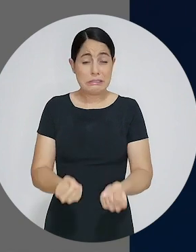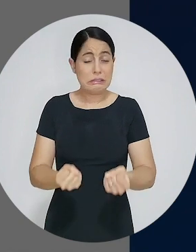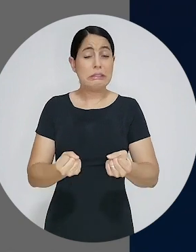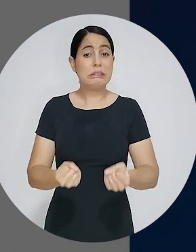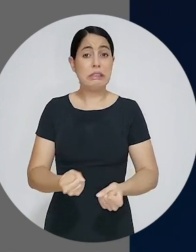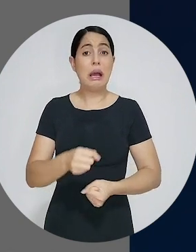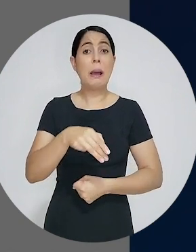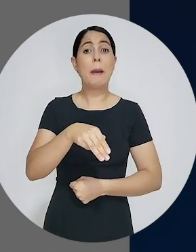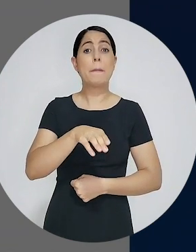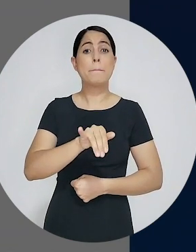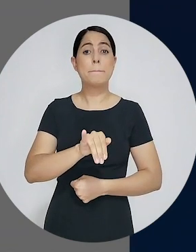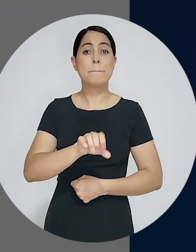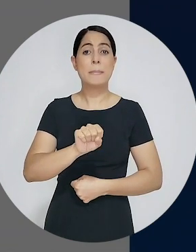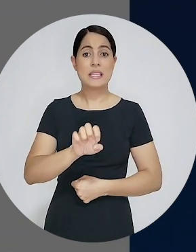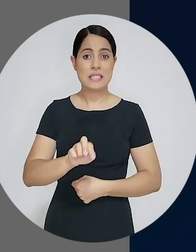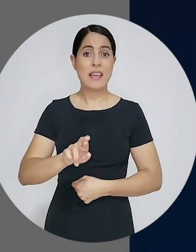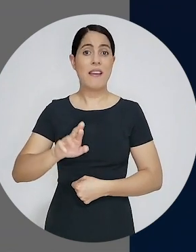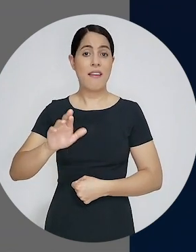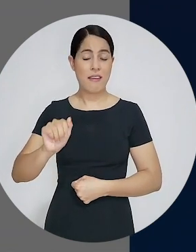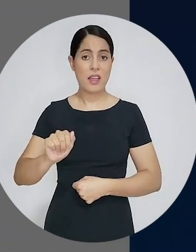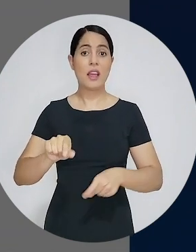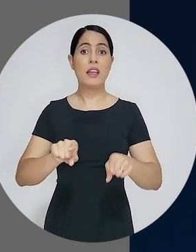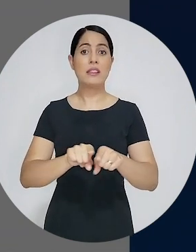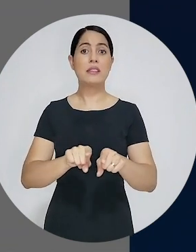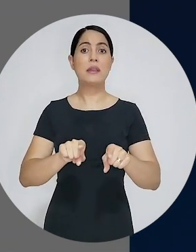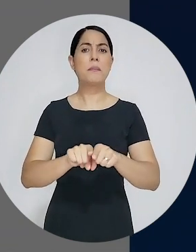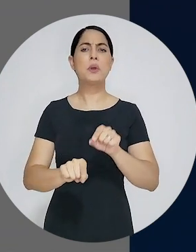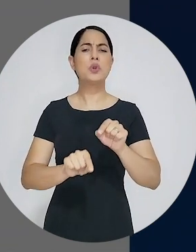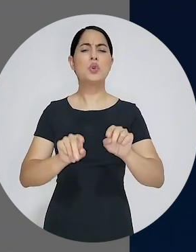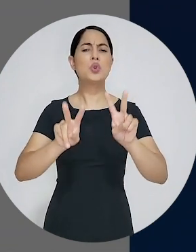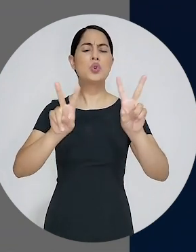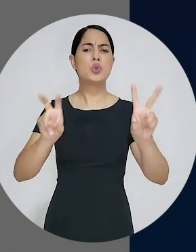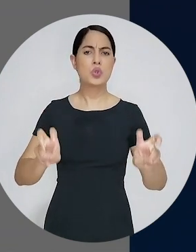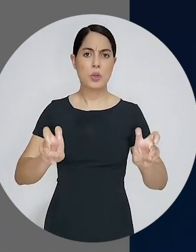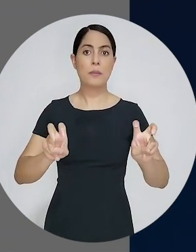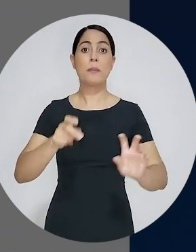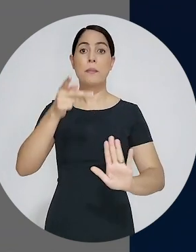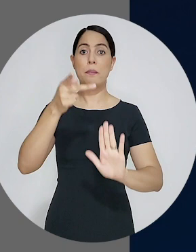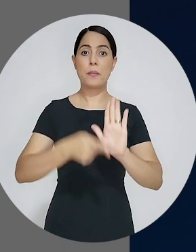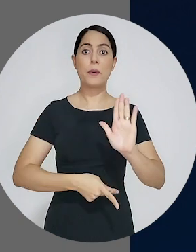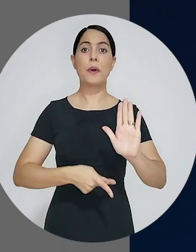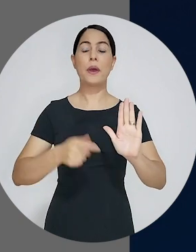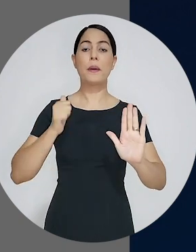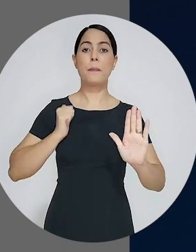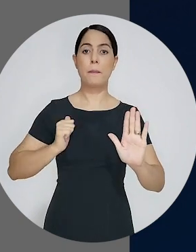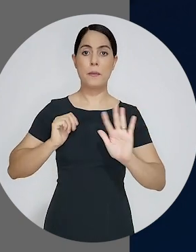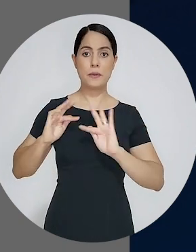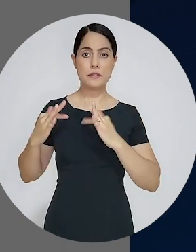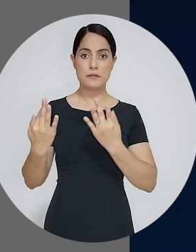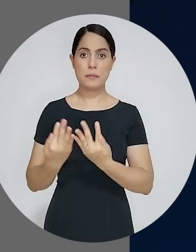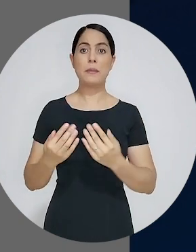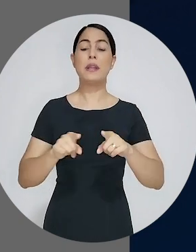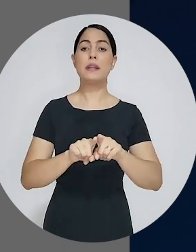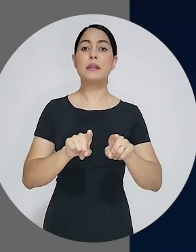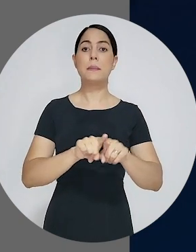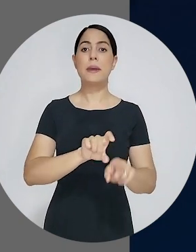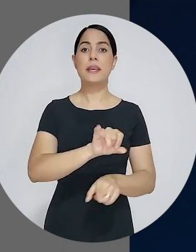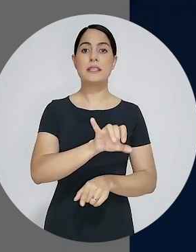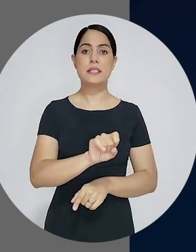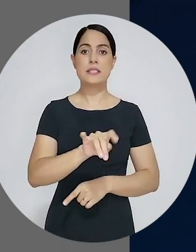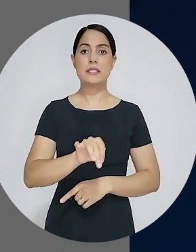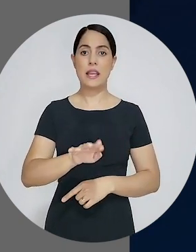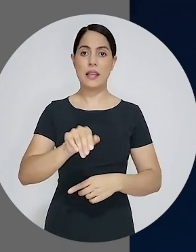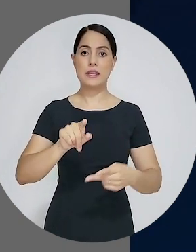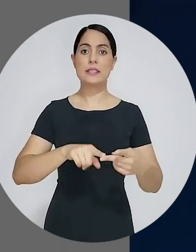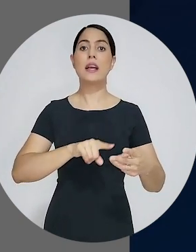Bolsa Família, com a redução radical de gastos, como o programa Cisternas, o Programa Nacional de Alimentação Escolar